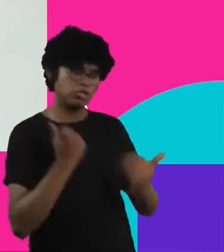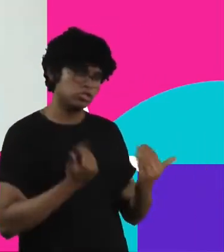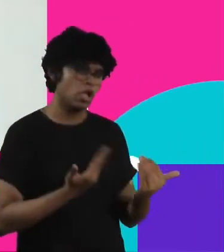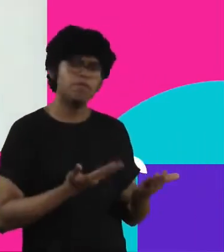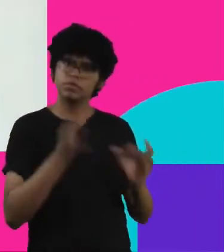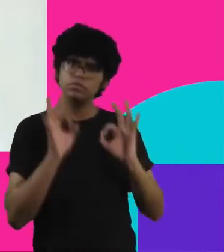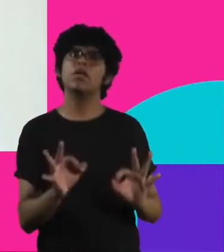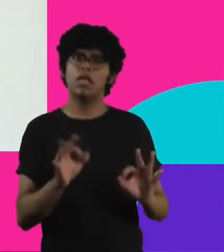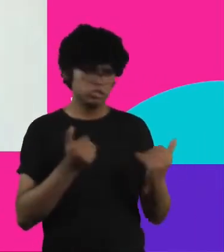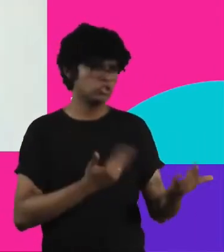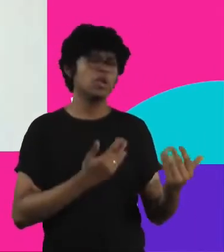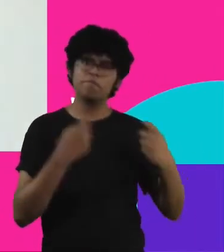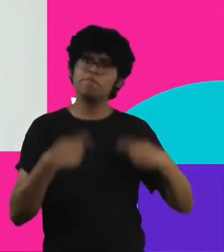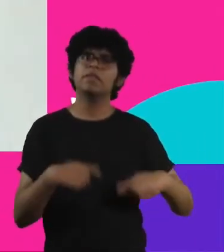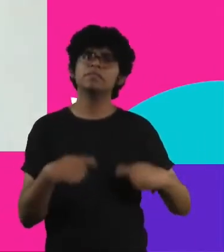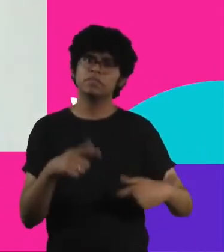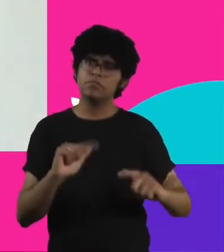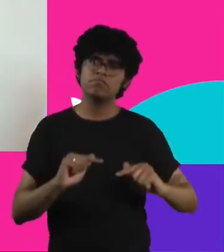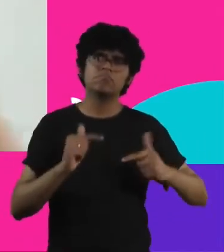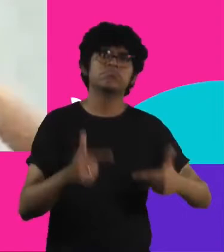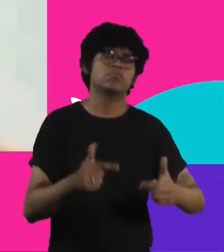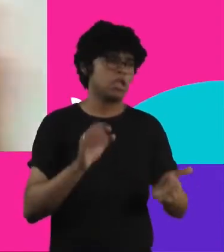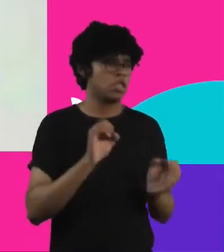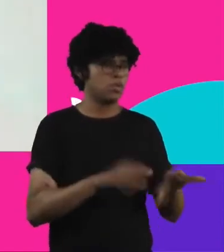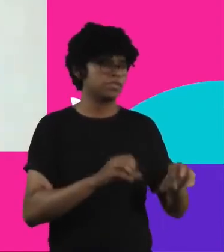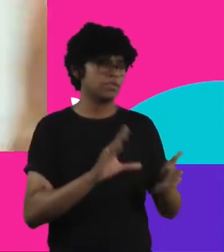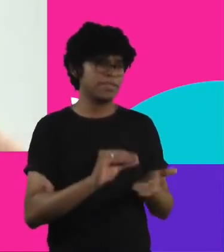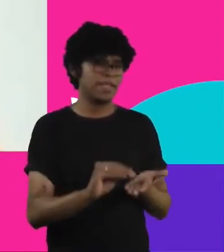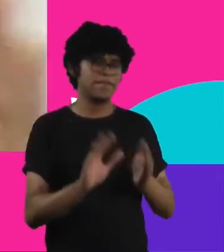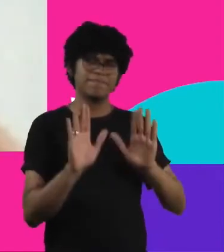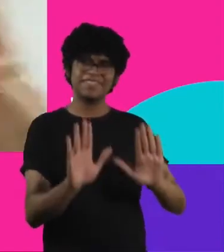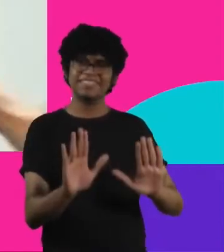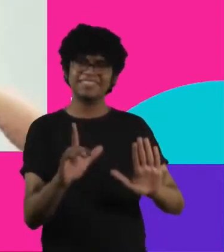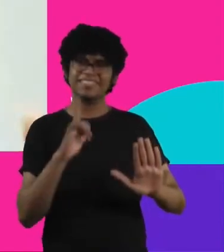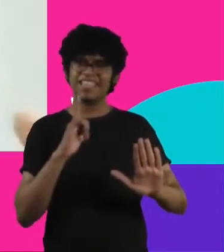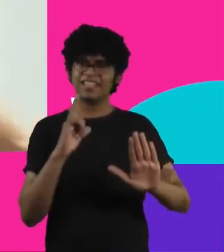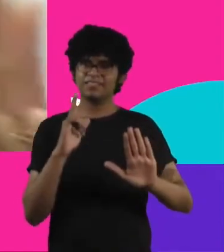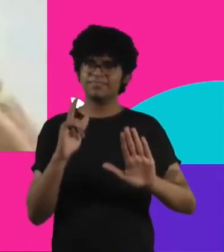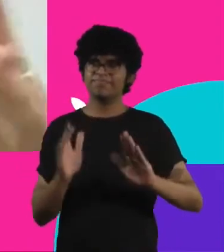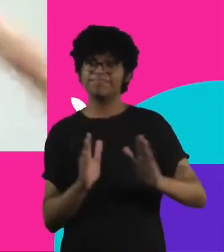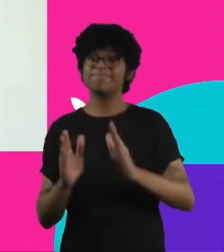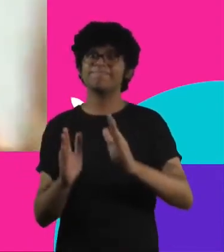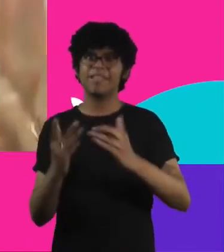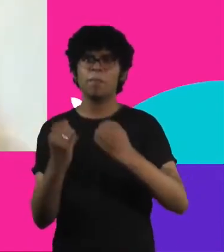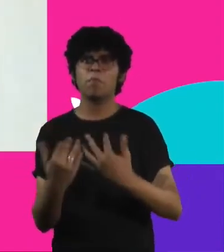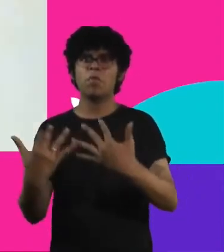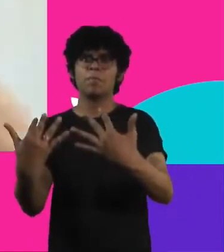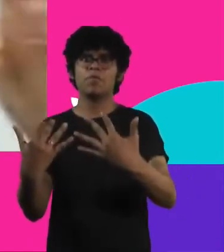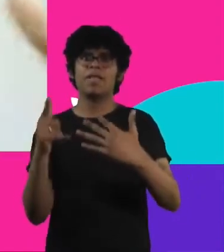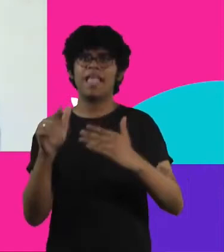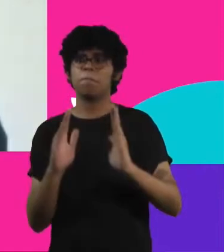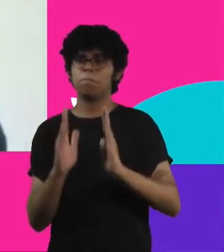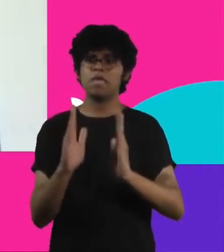isso a gente precisa atuar forte na educação de dados. Mas eu tenho um público que está numa faixa etária no meio. Ele